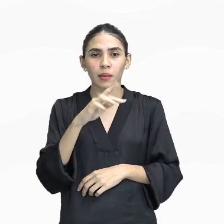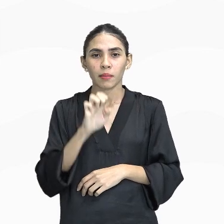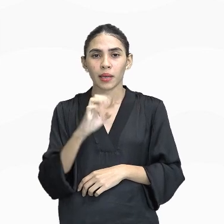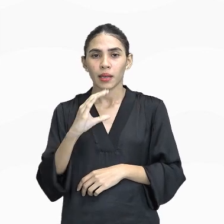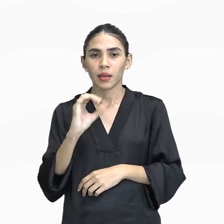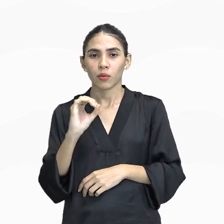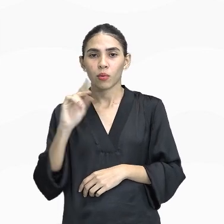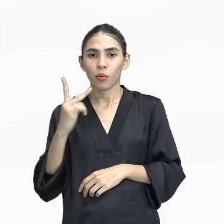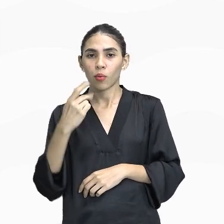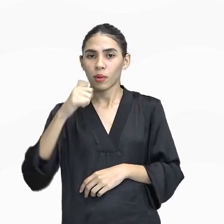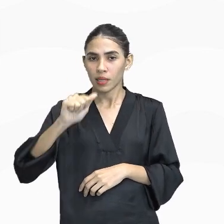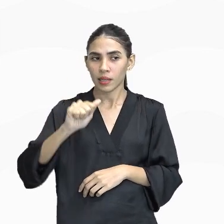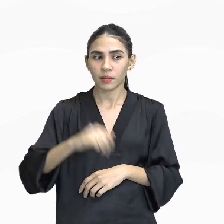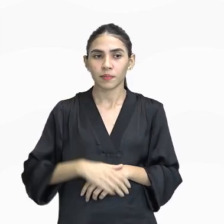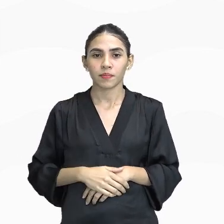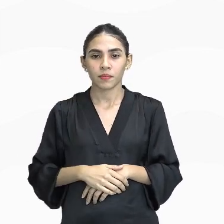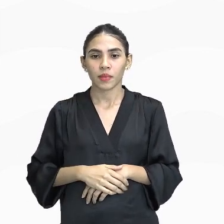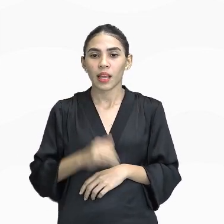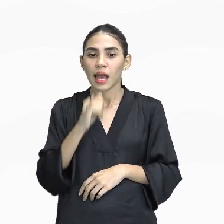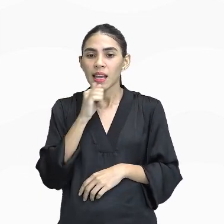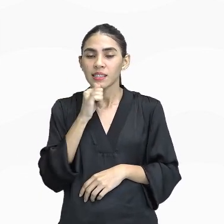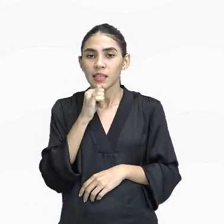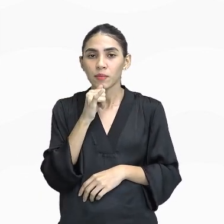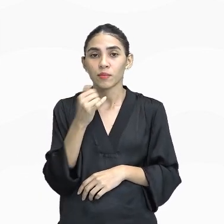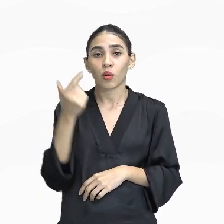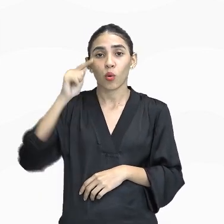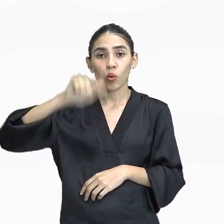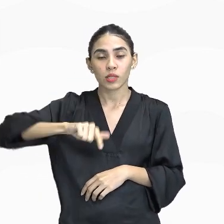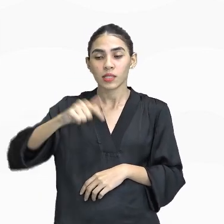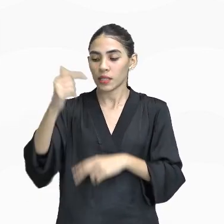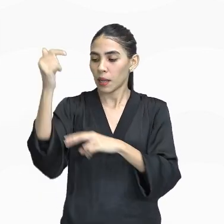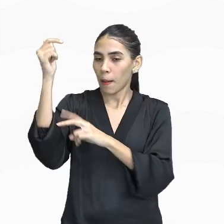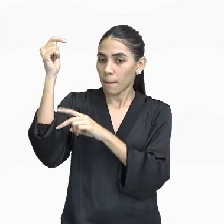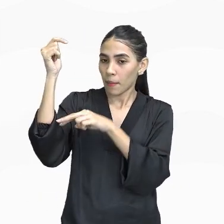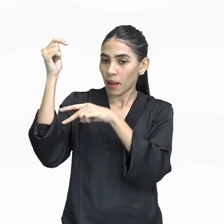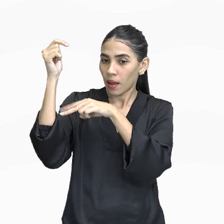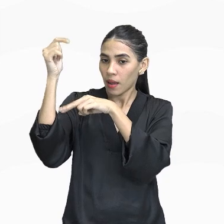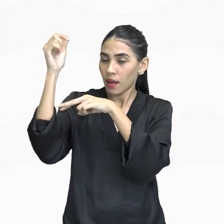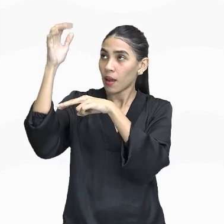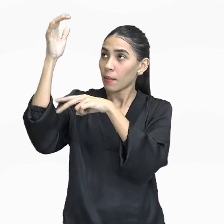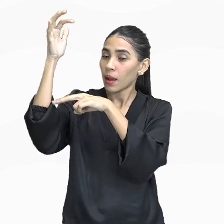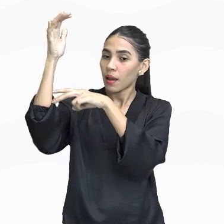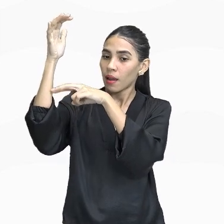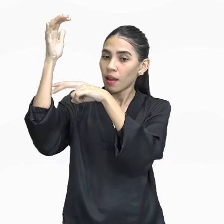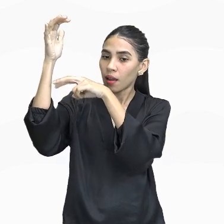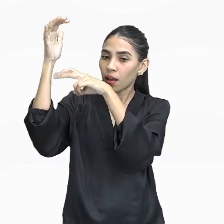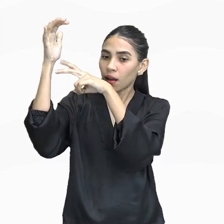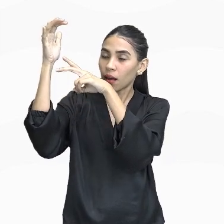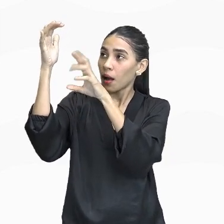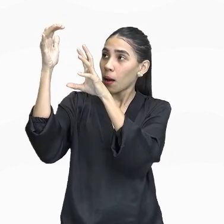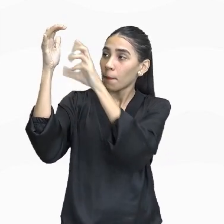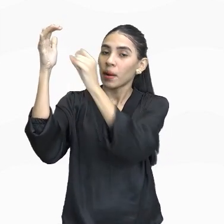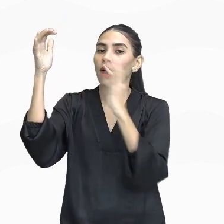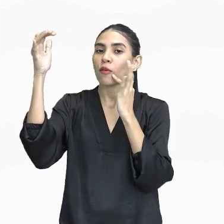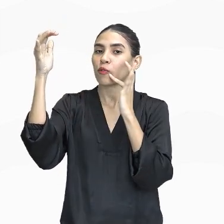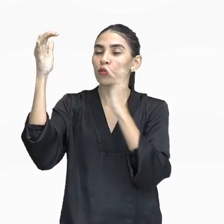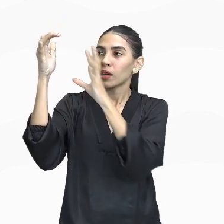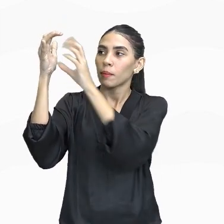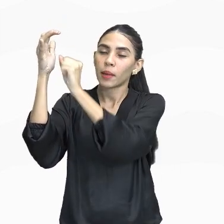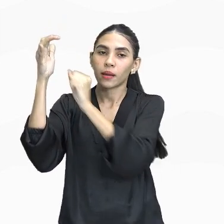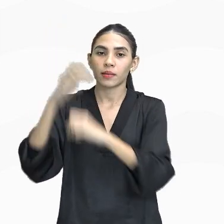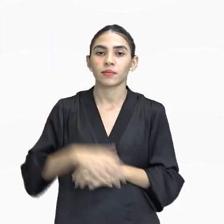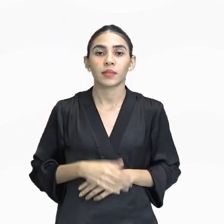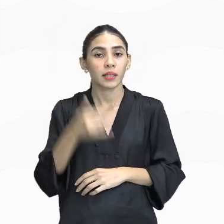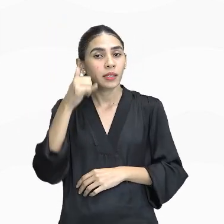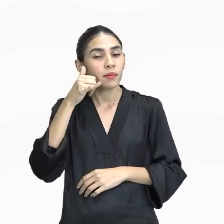A famosa pecunha, que é para subir e conseguir chegar com facilidade pra lá em cima. Para facilitar essa atividade, né? Para